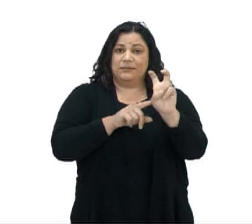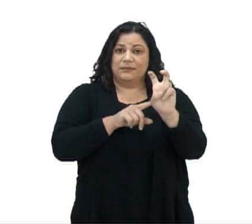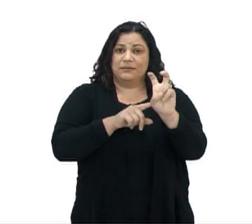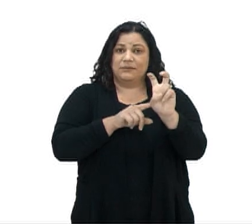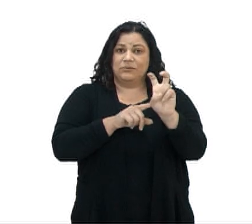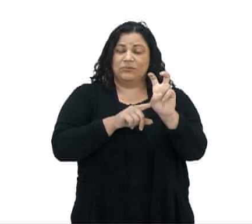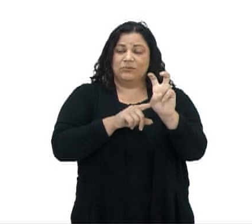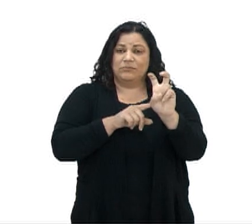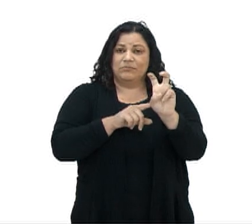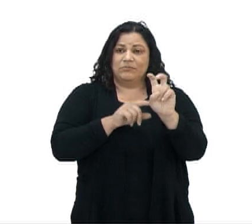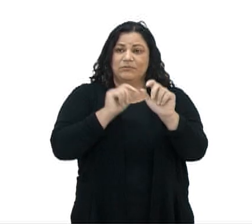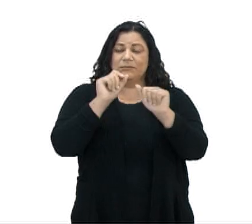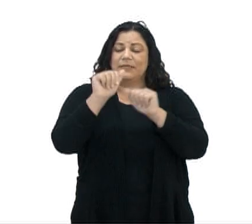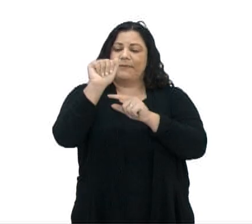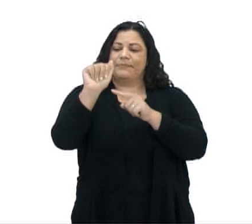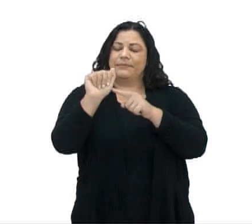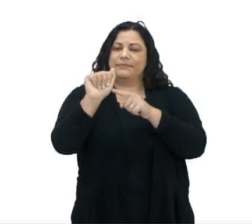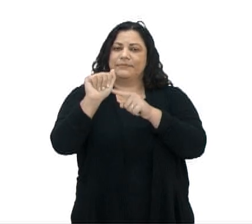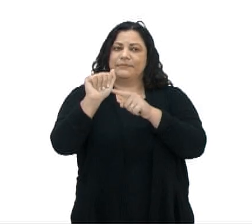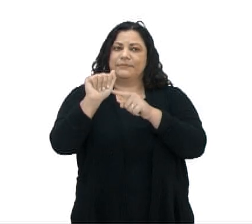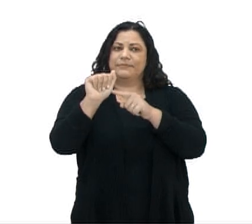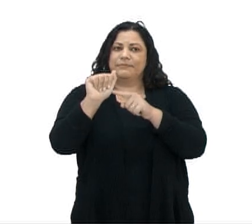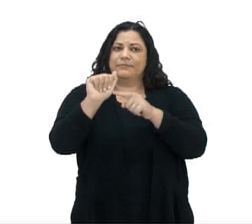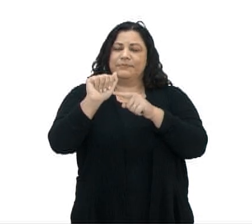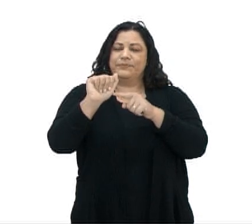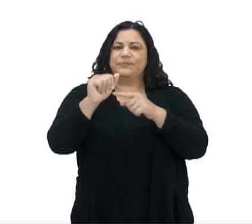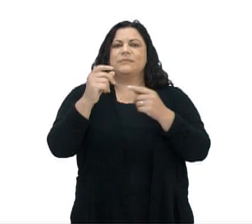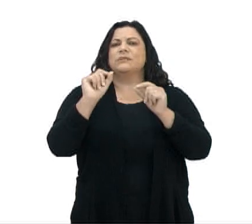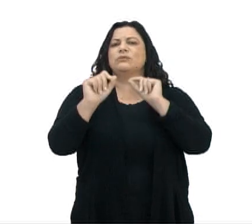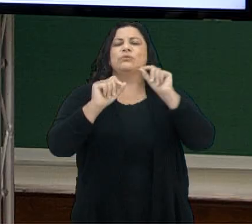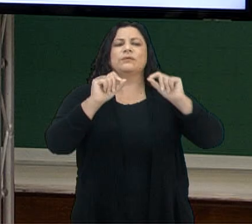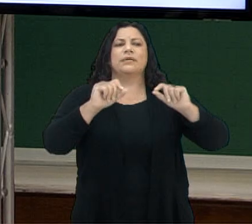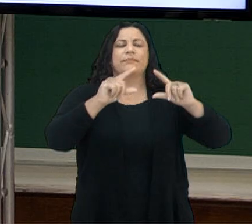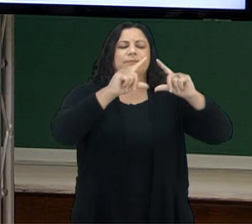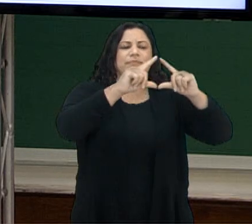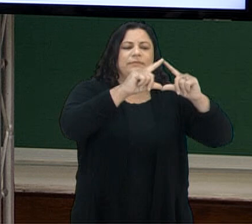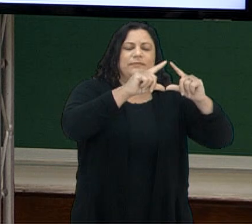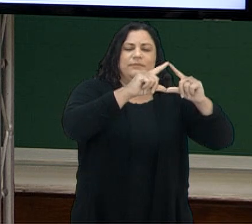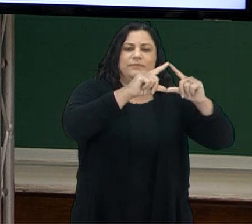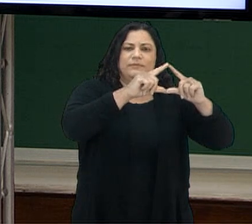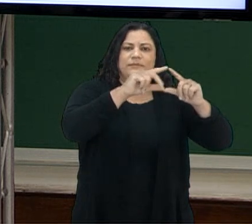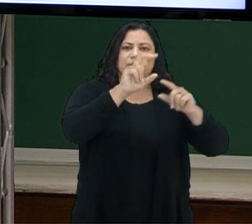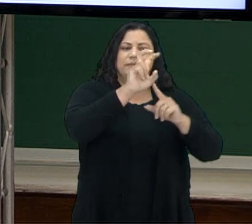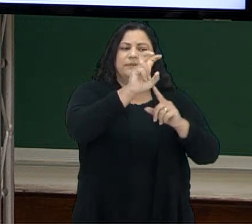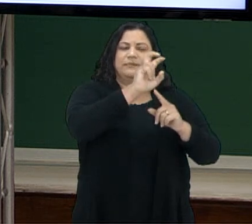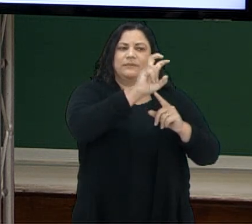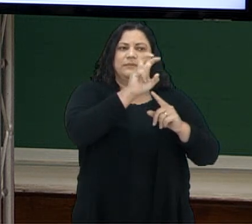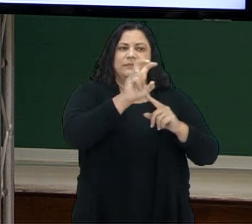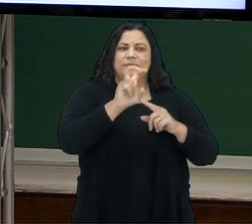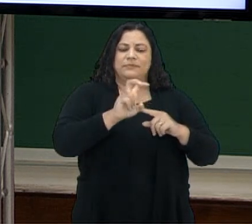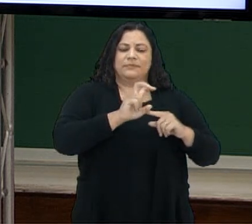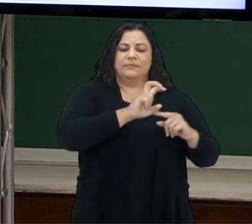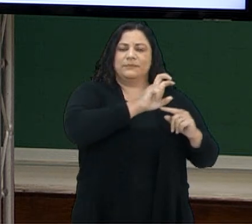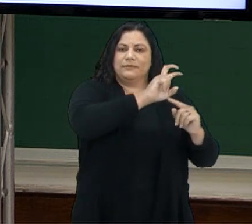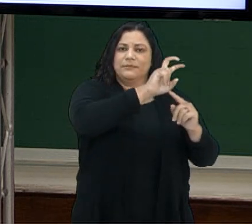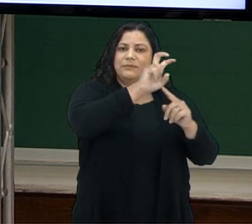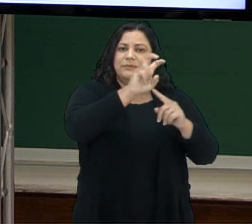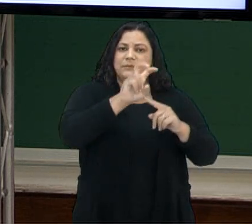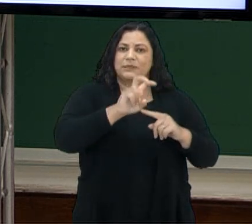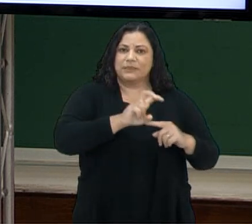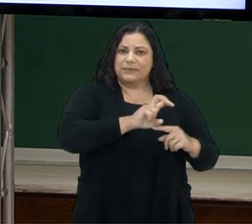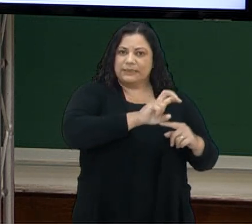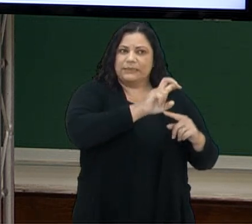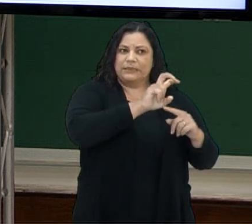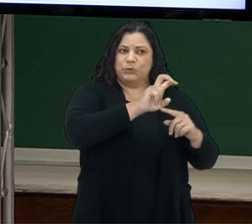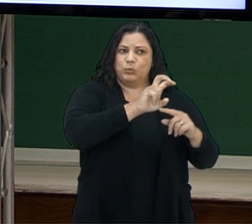2, raiz de 3? Então, olha só. O lado do hexágono é 5, aqui também é 5, aqui também é 5, 5, 5. E